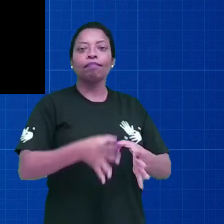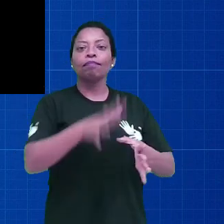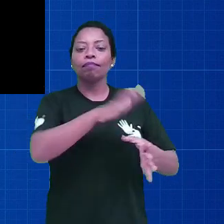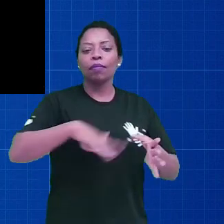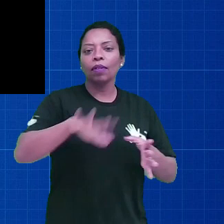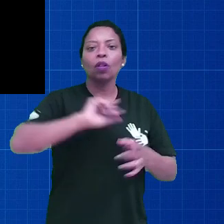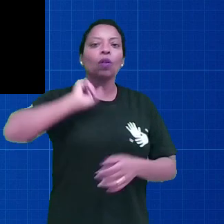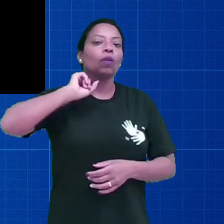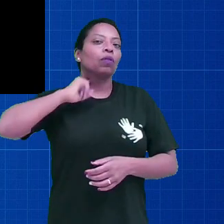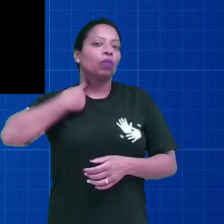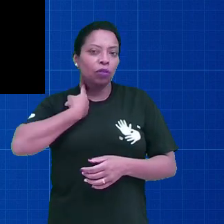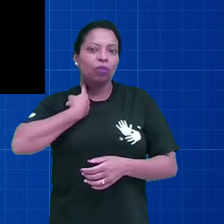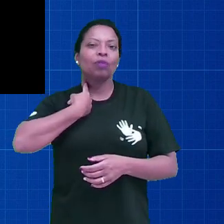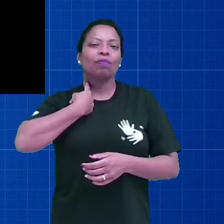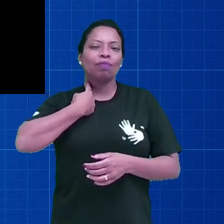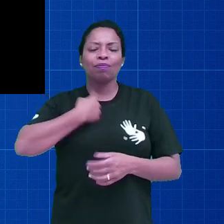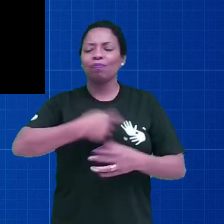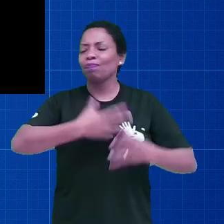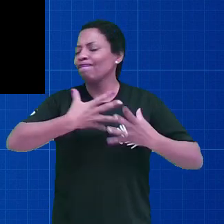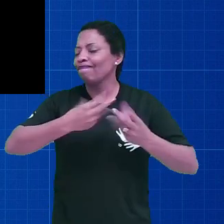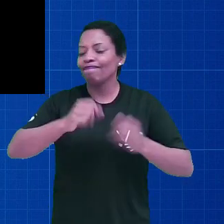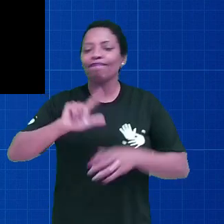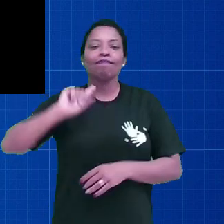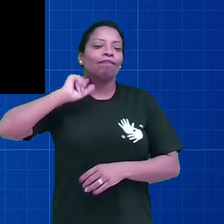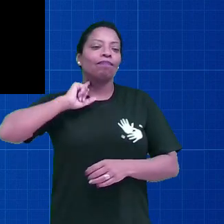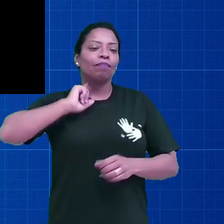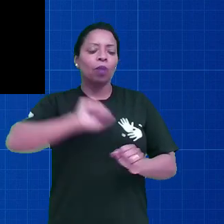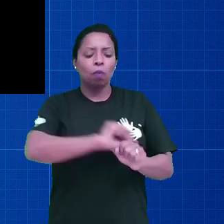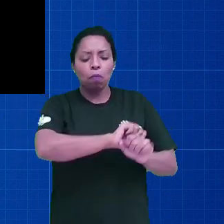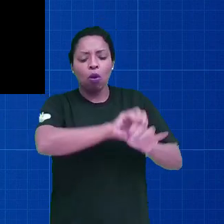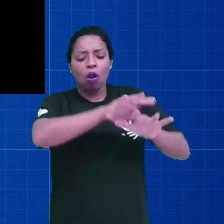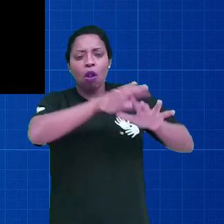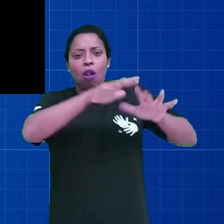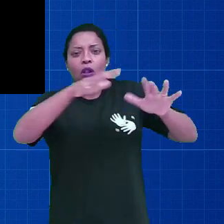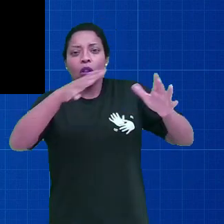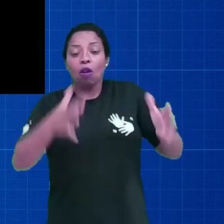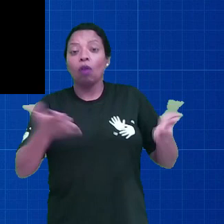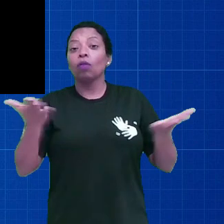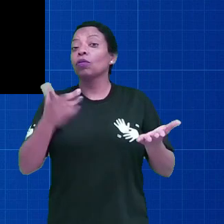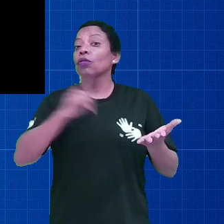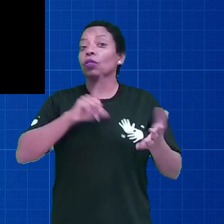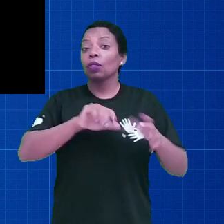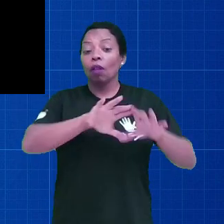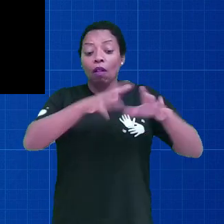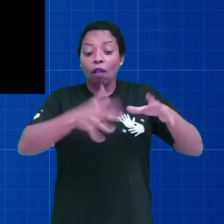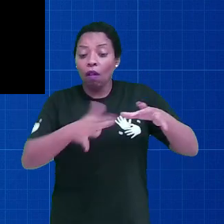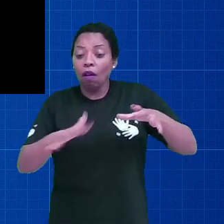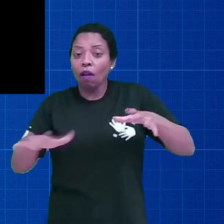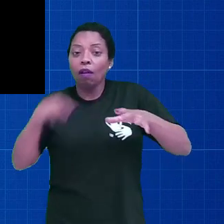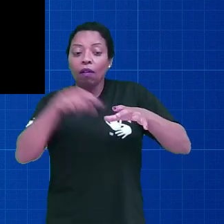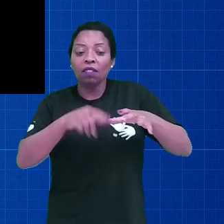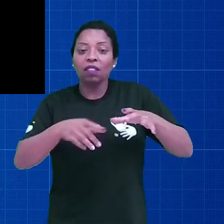oceano, uma grande quantidade de lixo. E hoje nós temos as chamadas ilhas